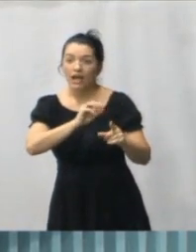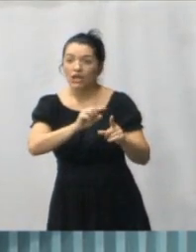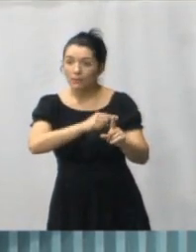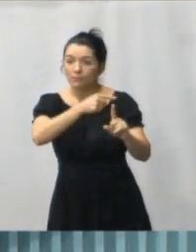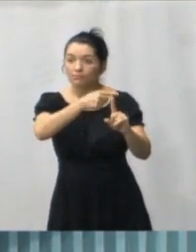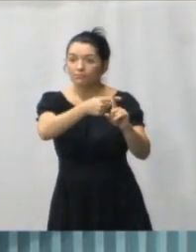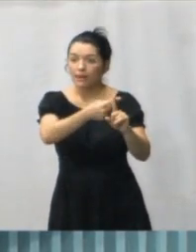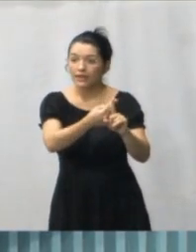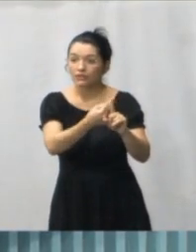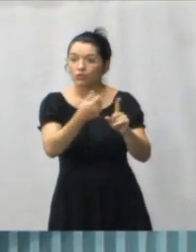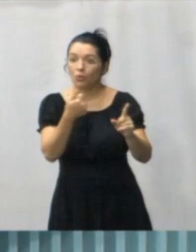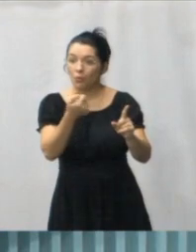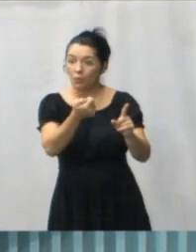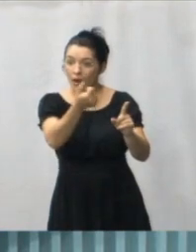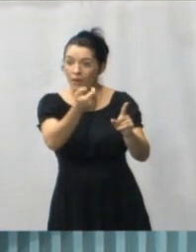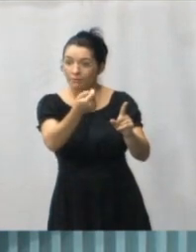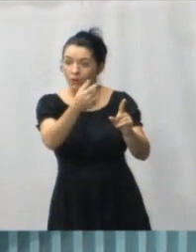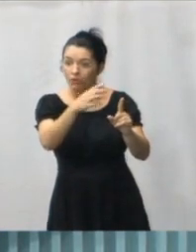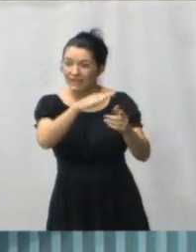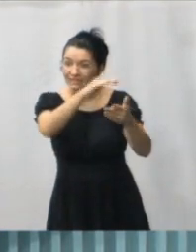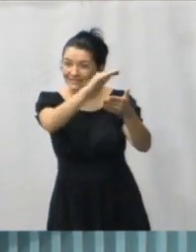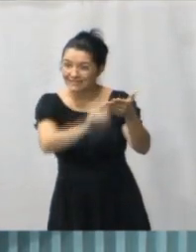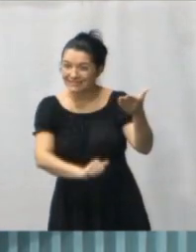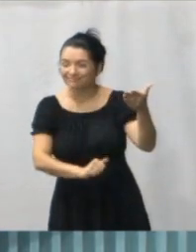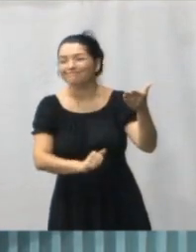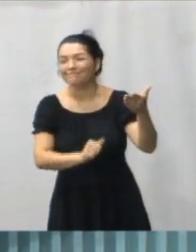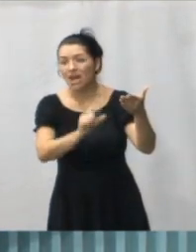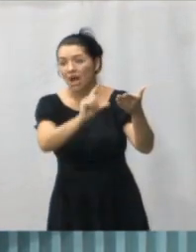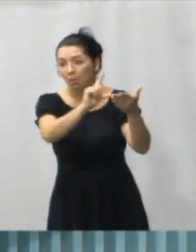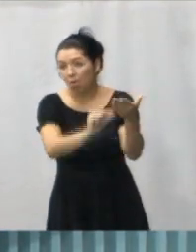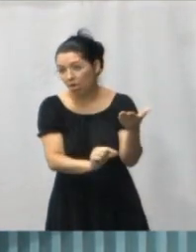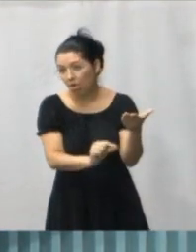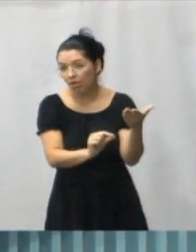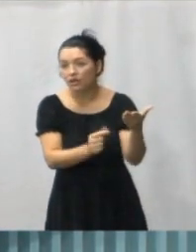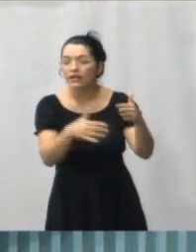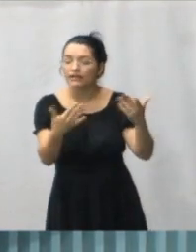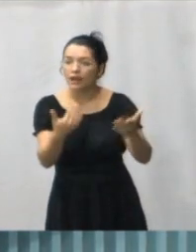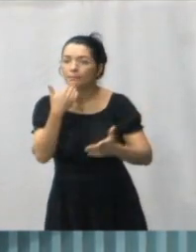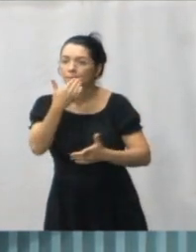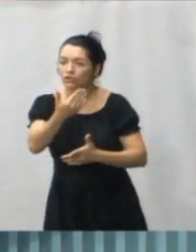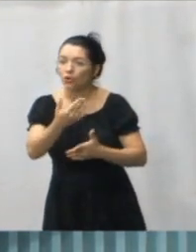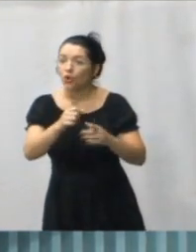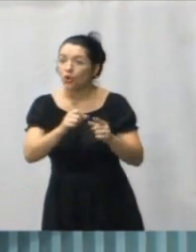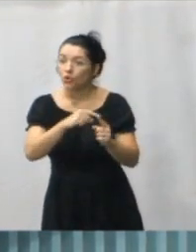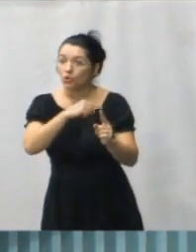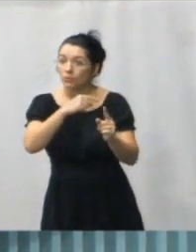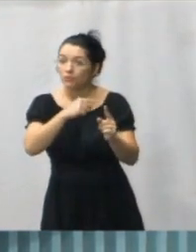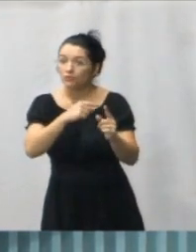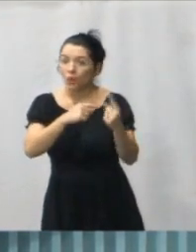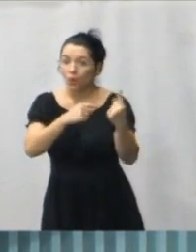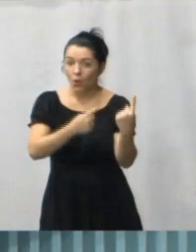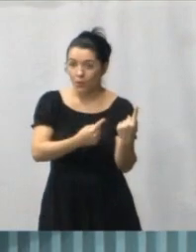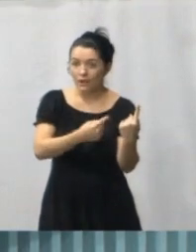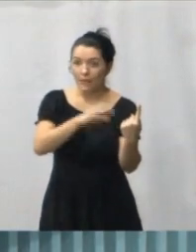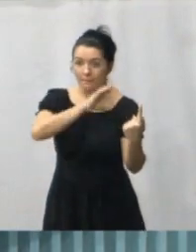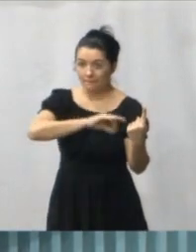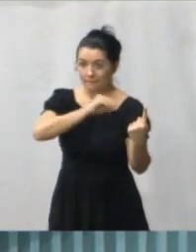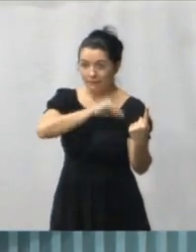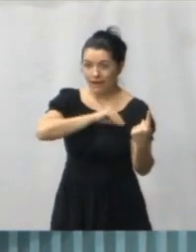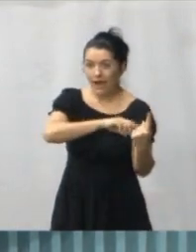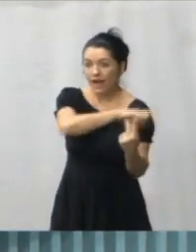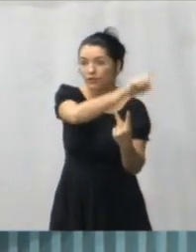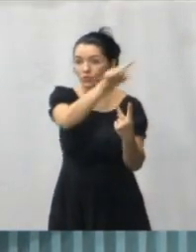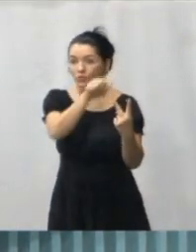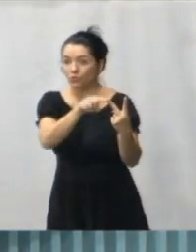garantiu que será feito sim uma folha suplementar. Então, você recebe seu salário e uma folha suplementar